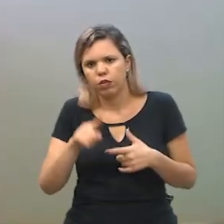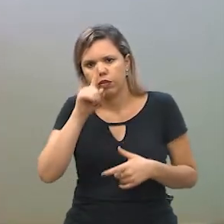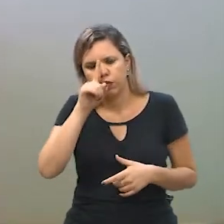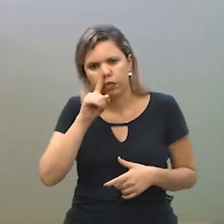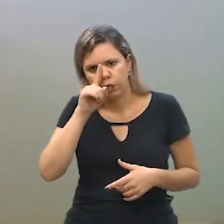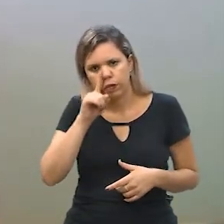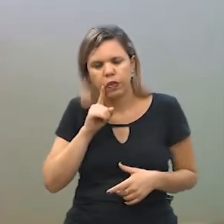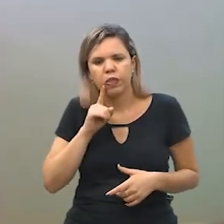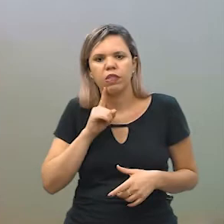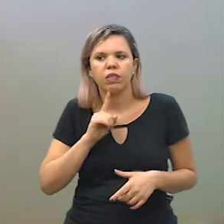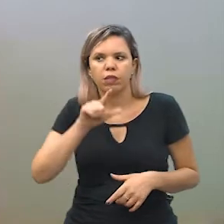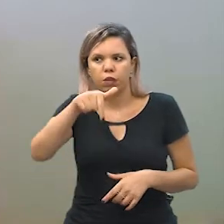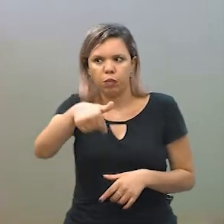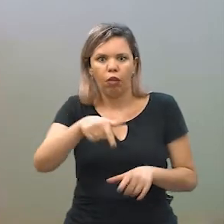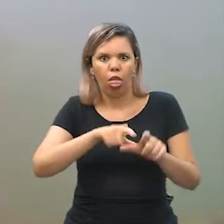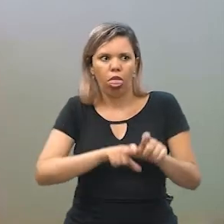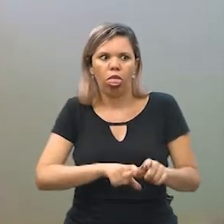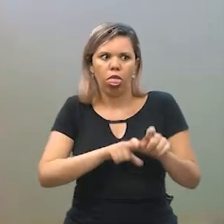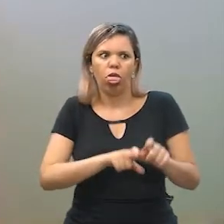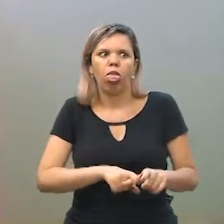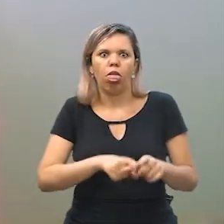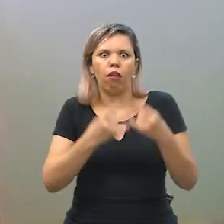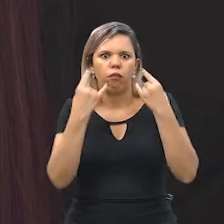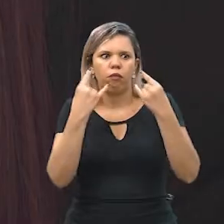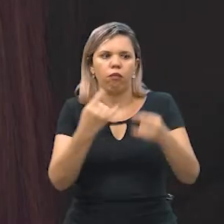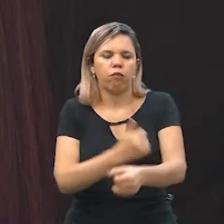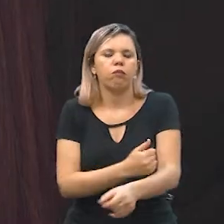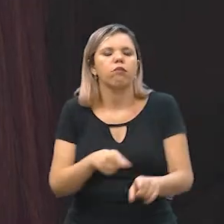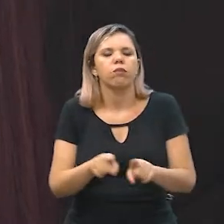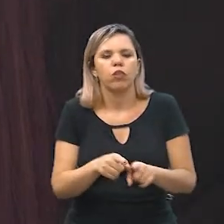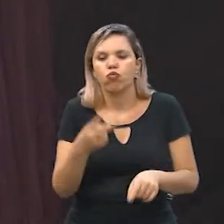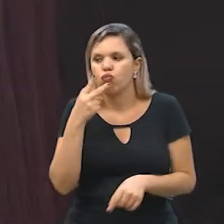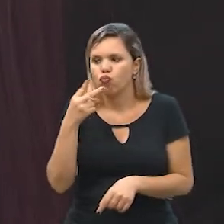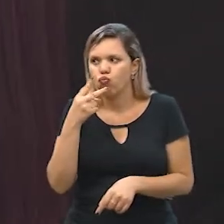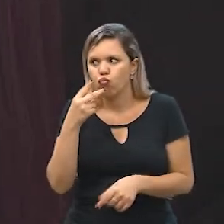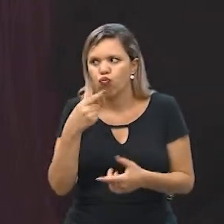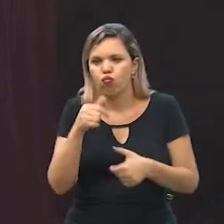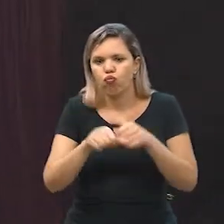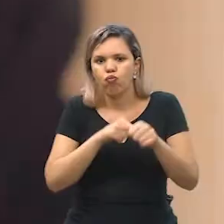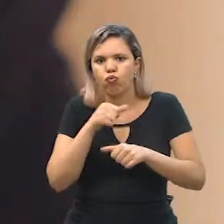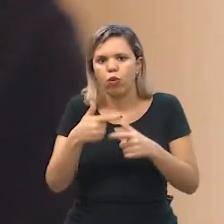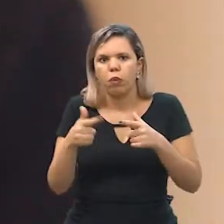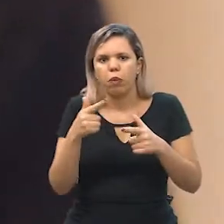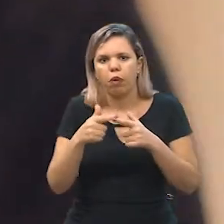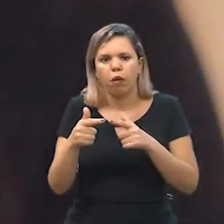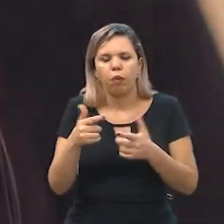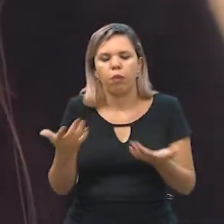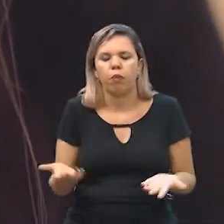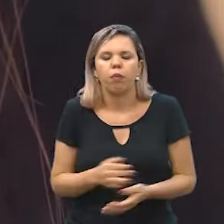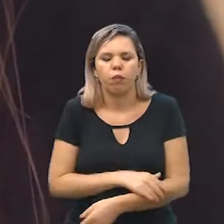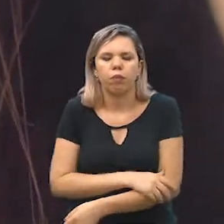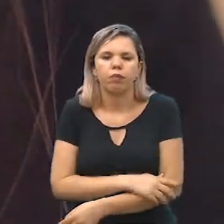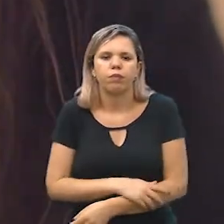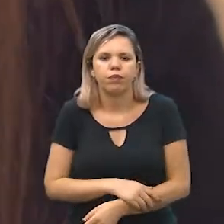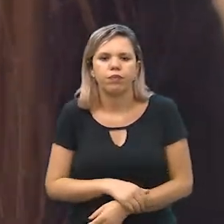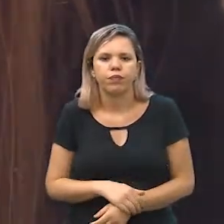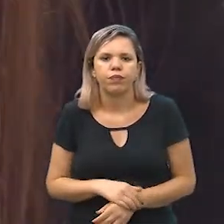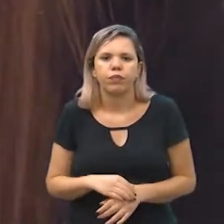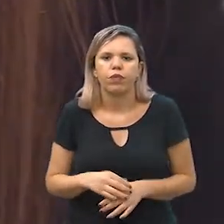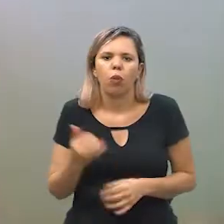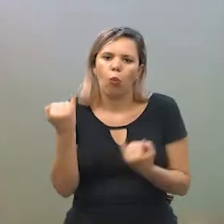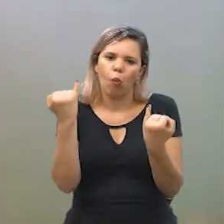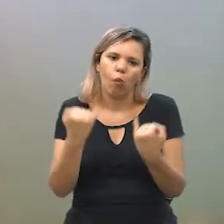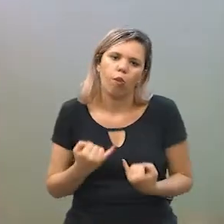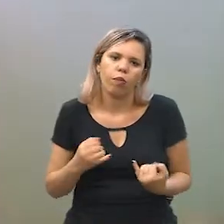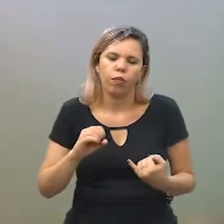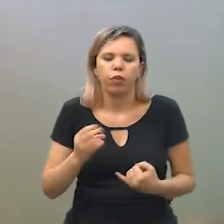de dependência depois do nascimento, tá? O cigarro também gera um monte de alterações, tá? Que podem dar baixo